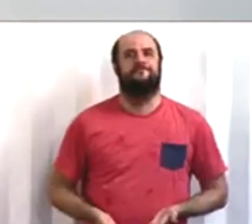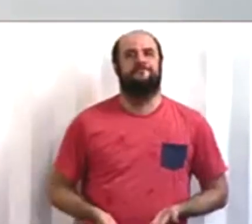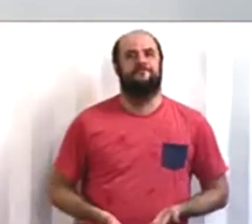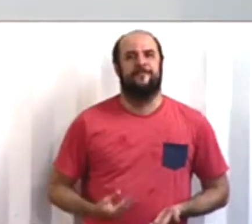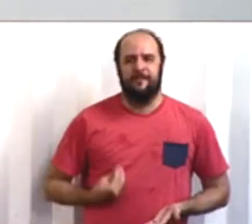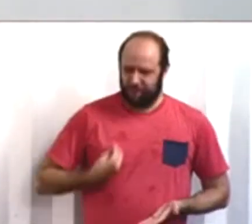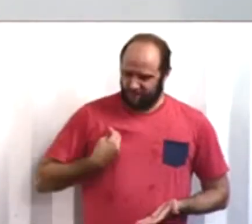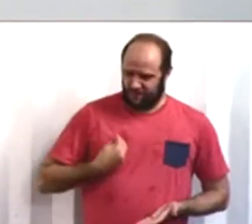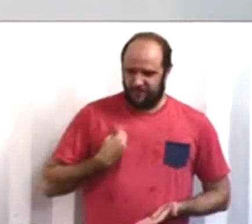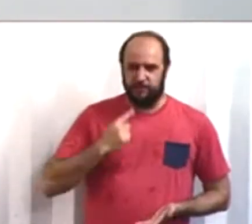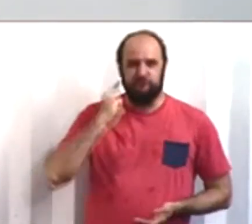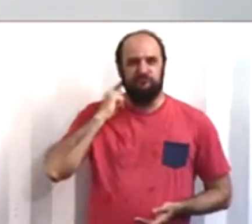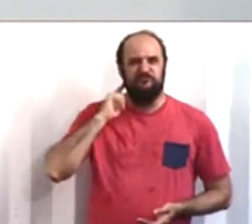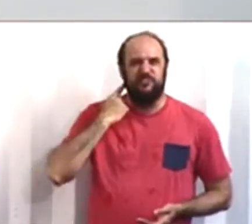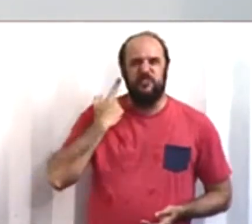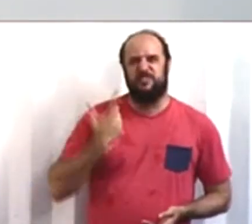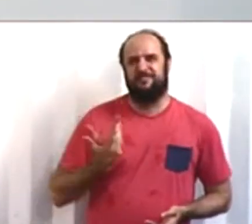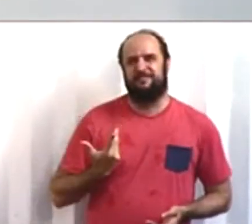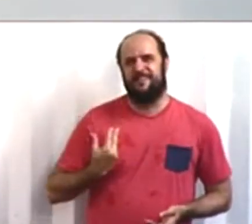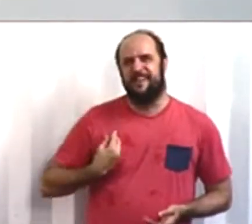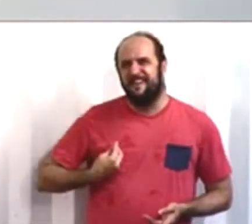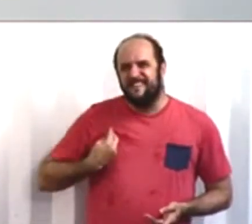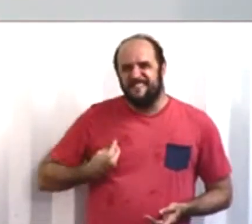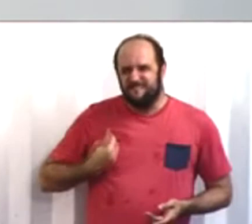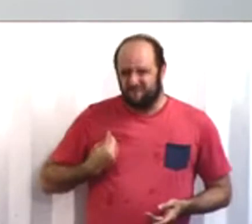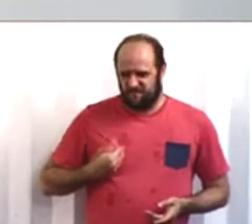vidas impuras, têm suas vidas